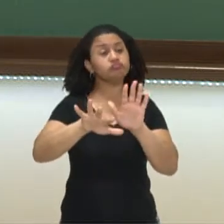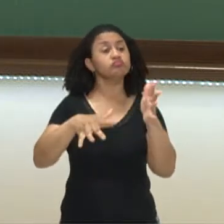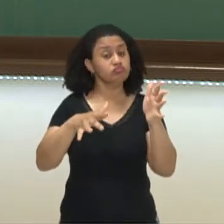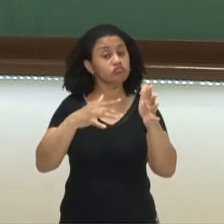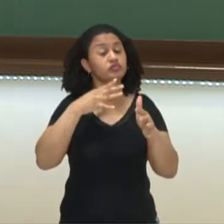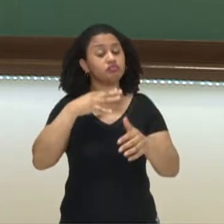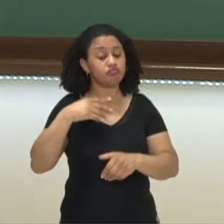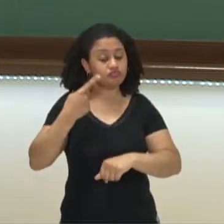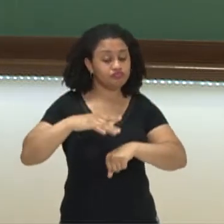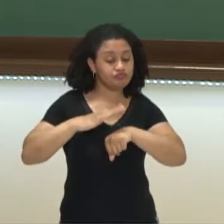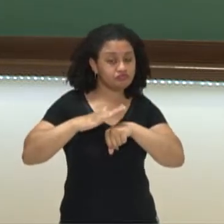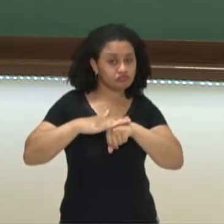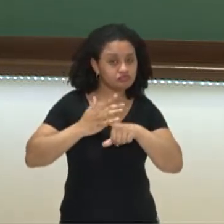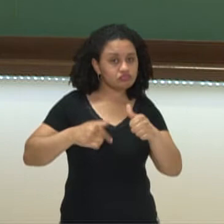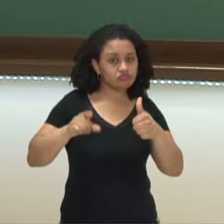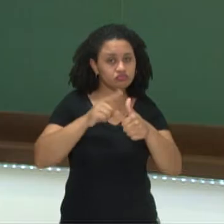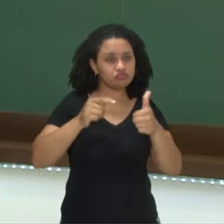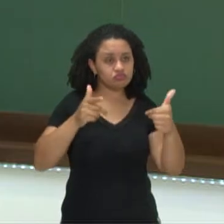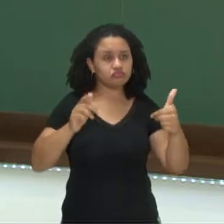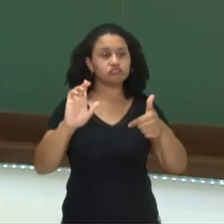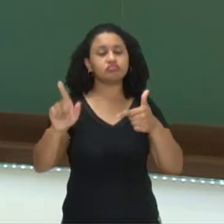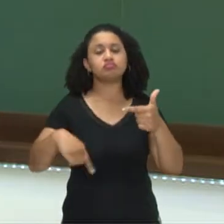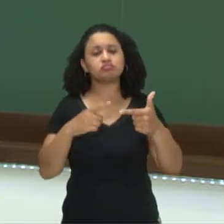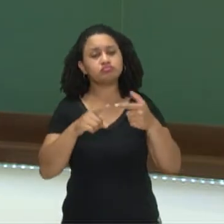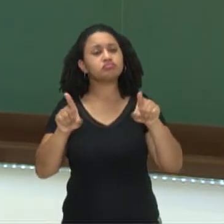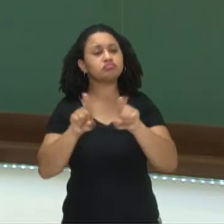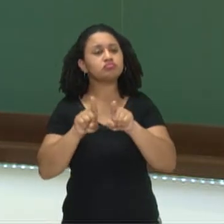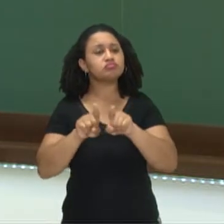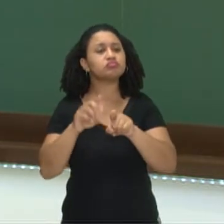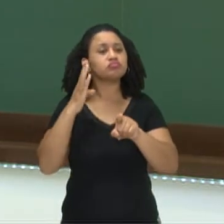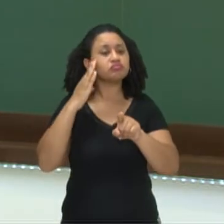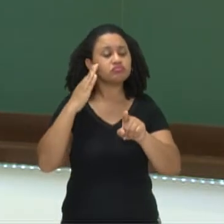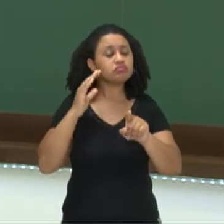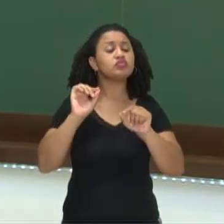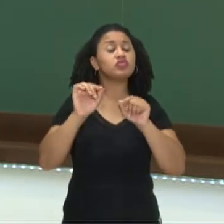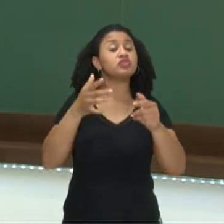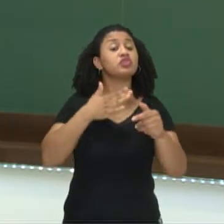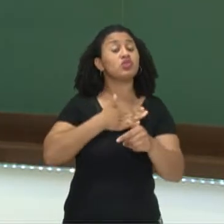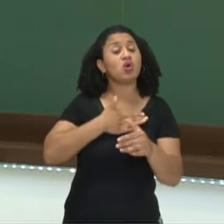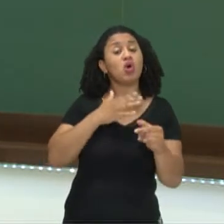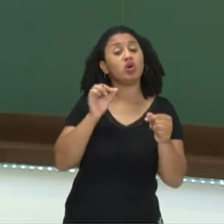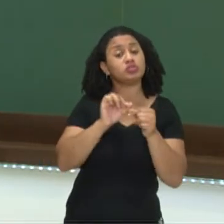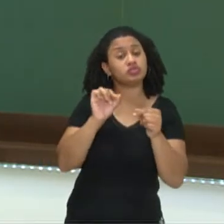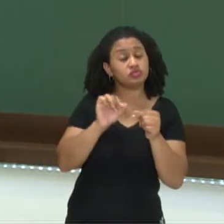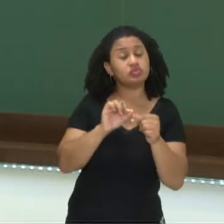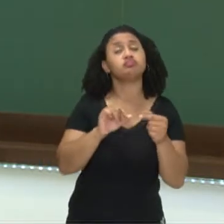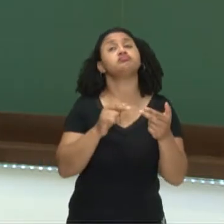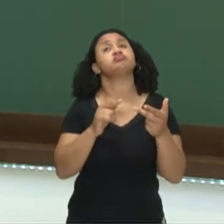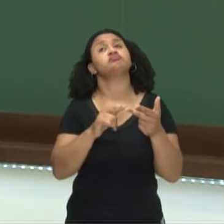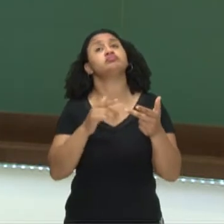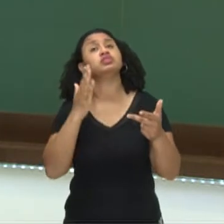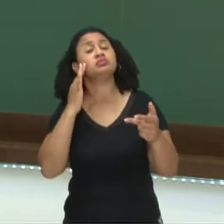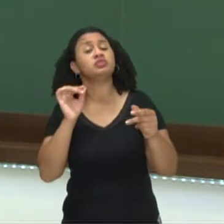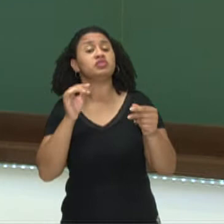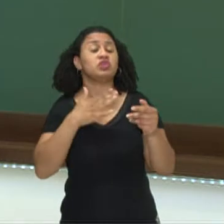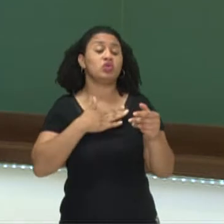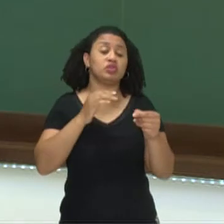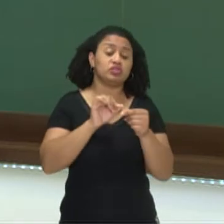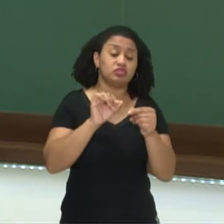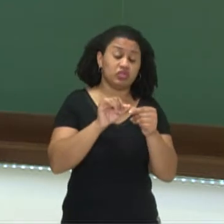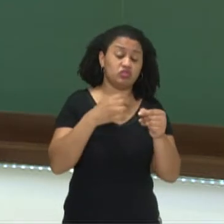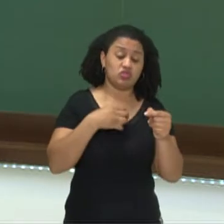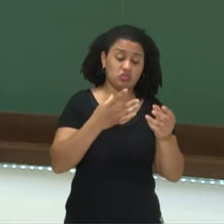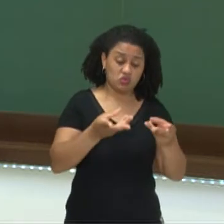Se conheça. Primeira informação. Além disso, saber da atividade que você gosta de realizar, se você gosta de realizar essa atividade